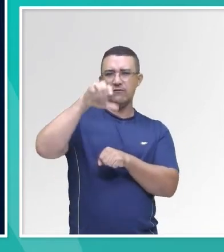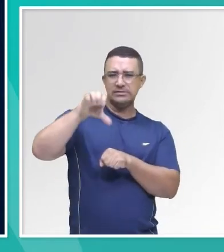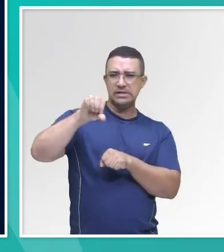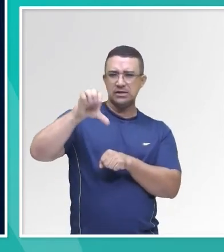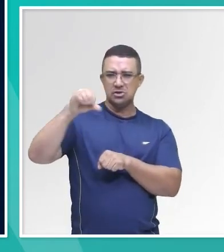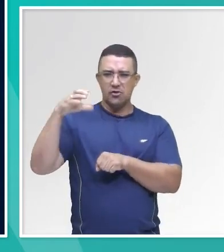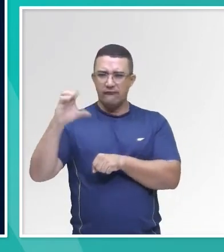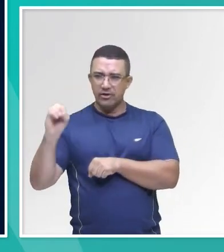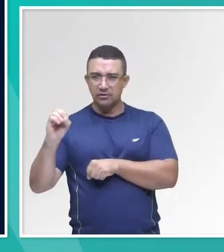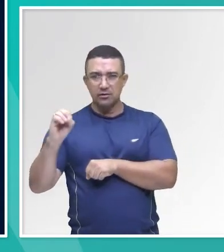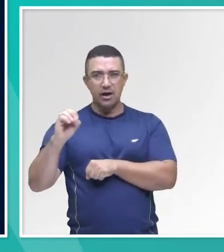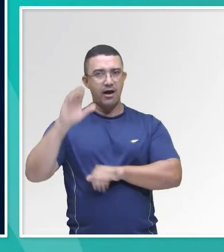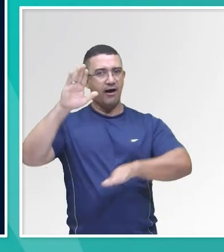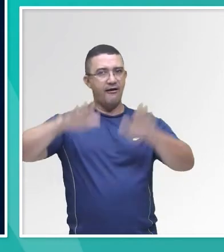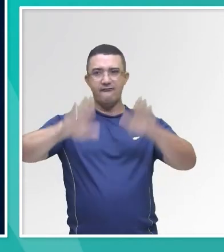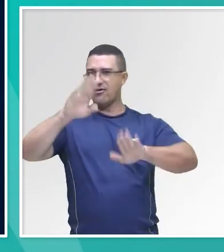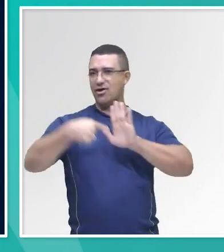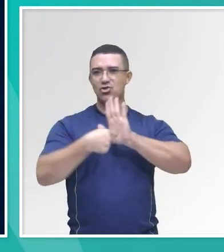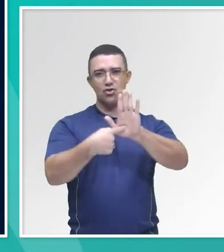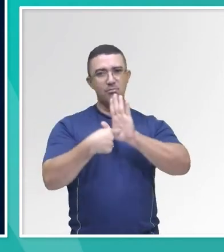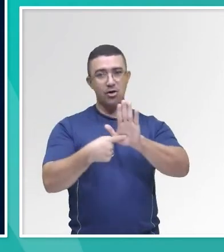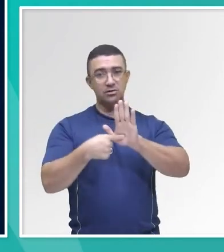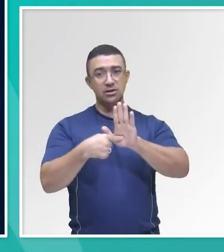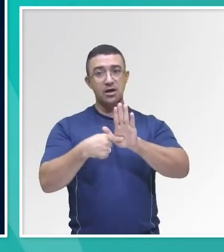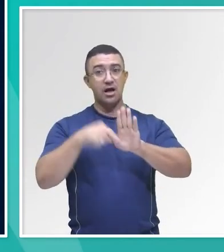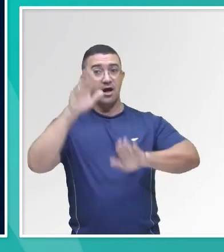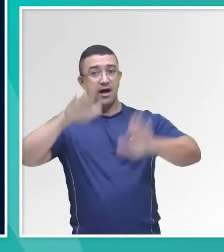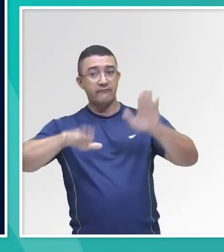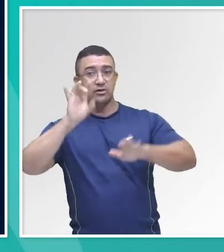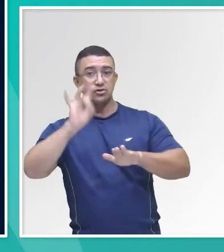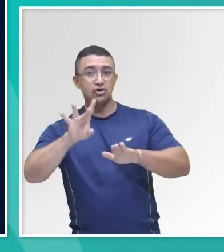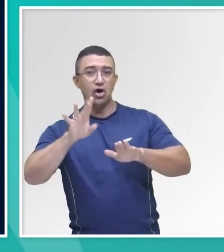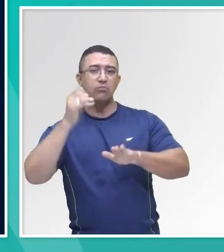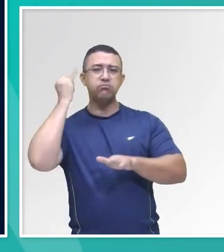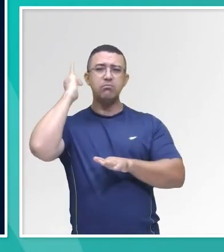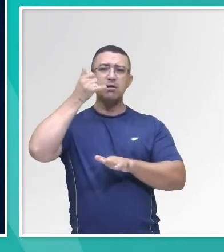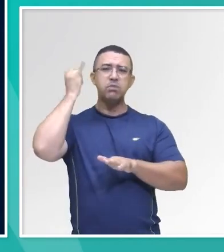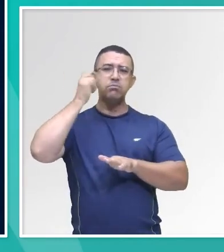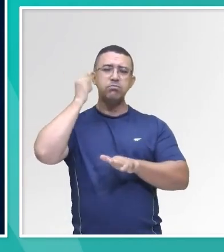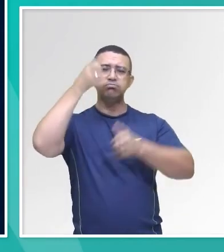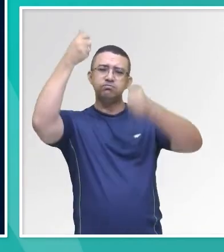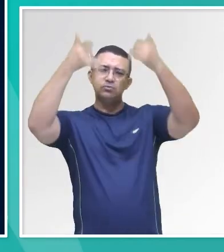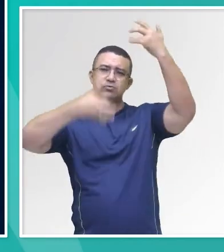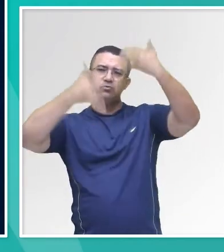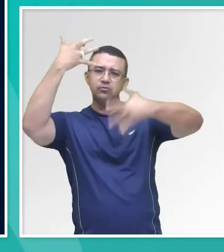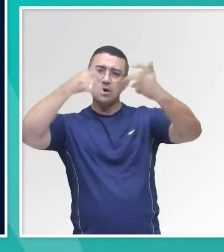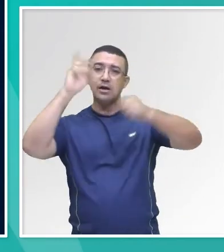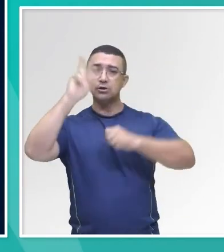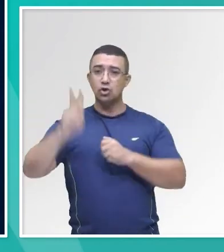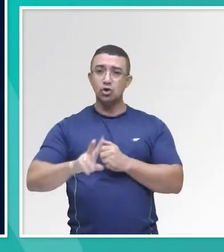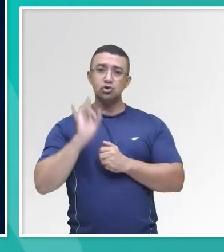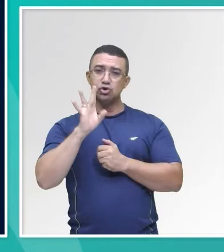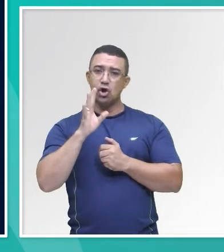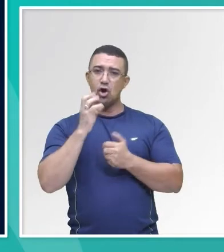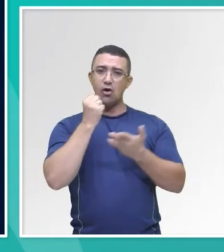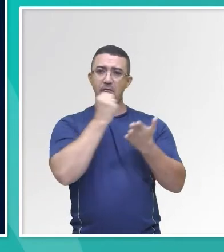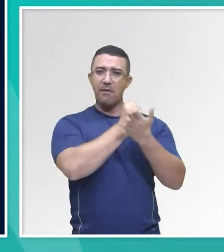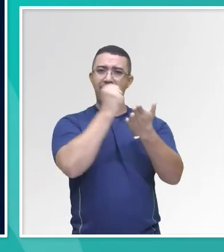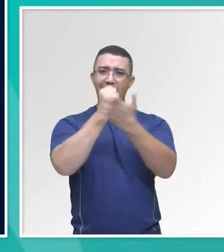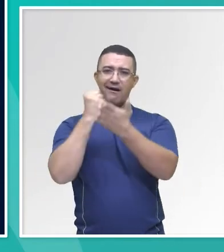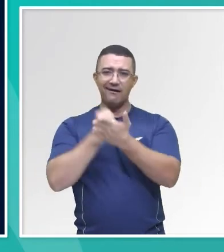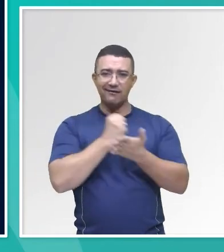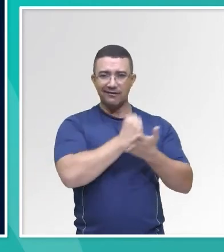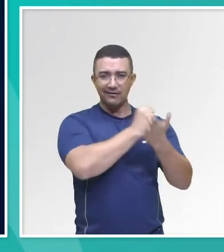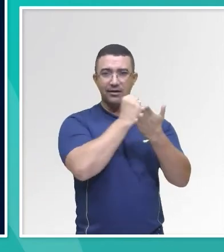1990. Não, ele pode contar uma história e demarcar, fazer marcas ali, tipo assim,